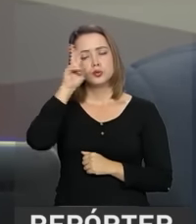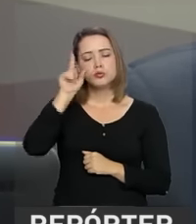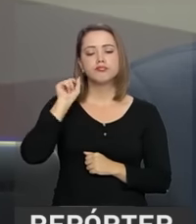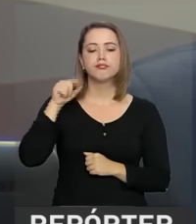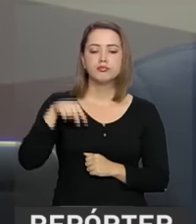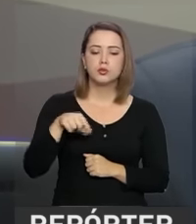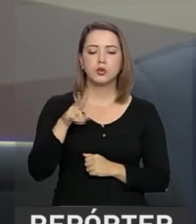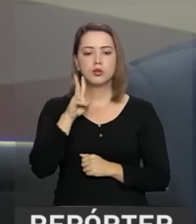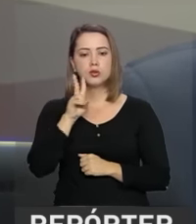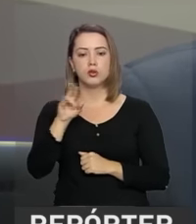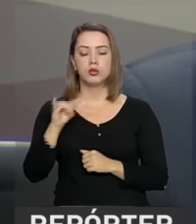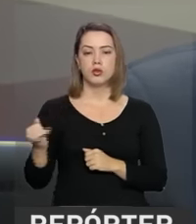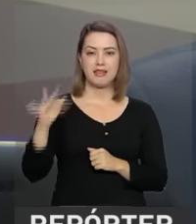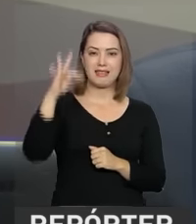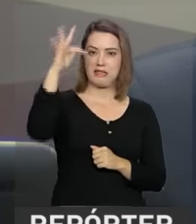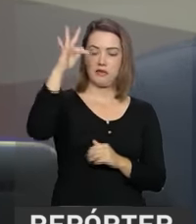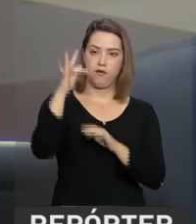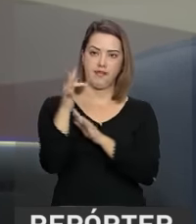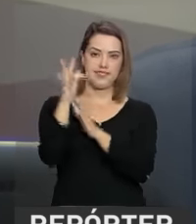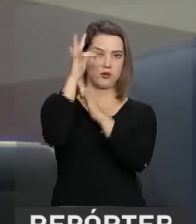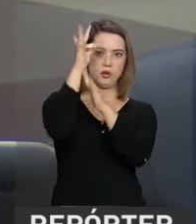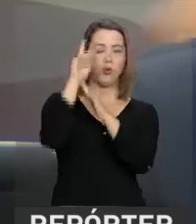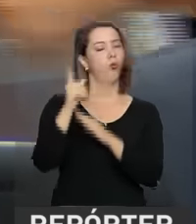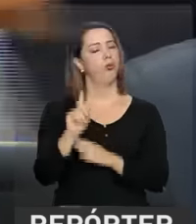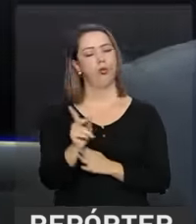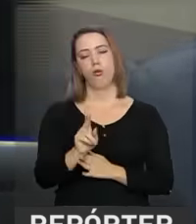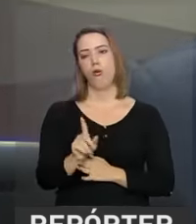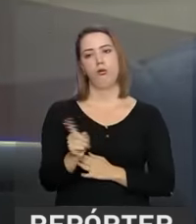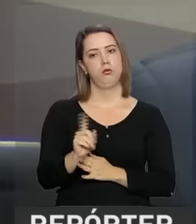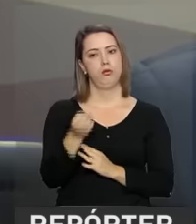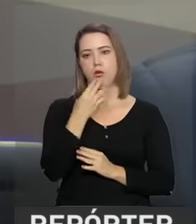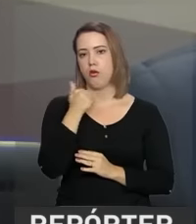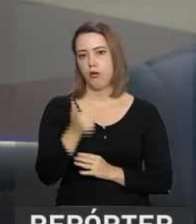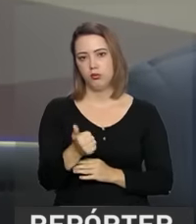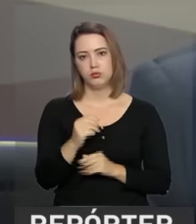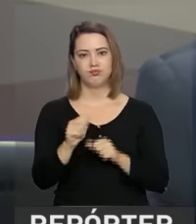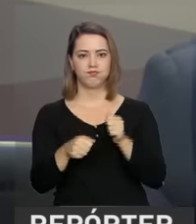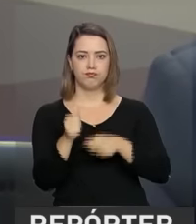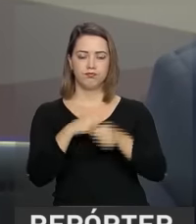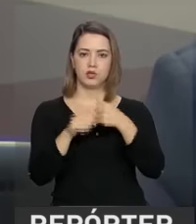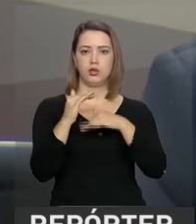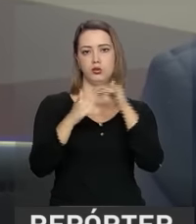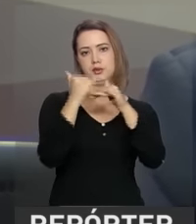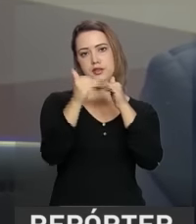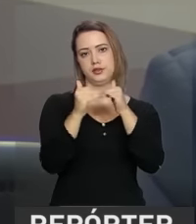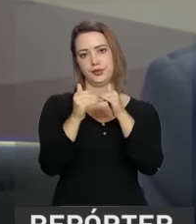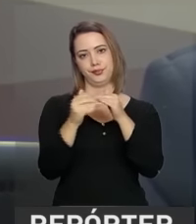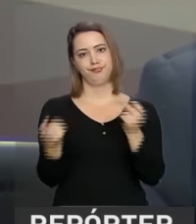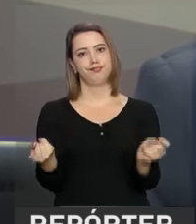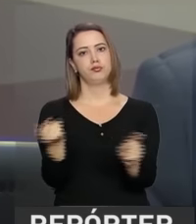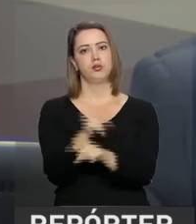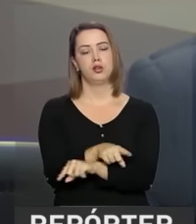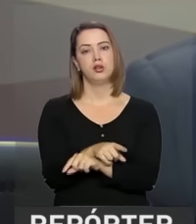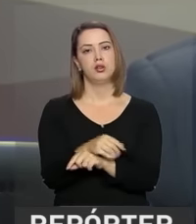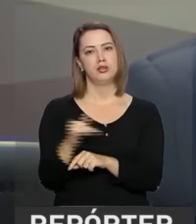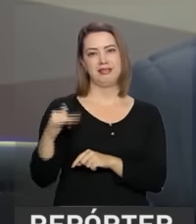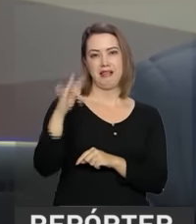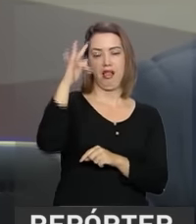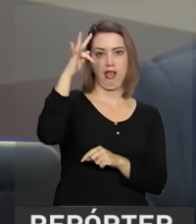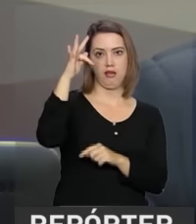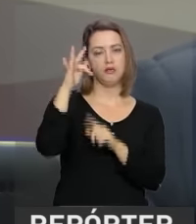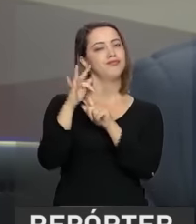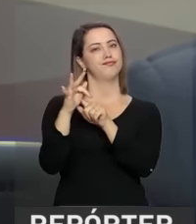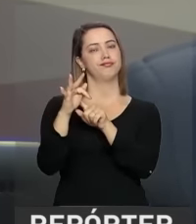que níveis mais altos da inflação não favorecem o crescimento econômico. Pelo contrário, desorganiza a